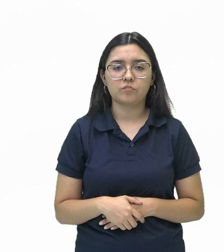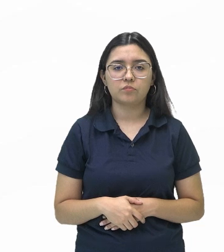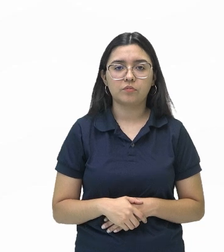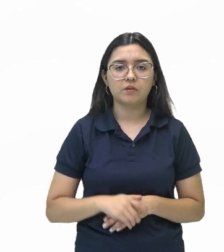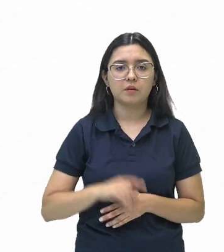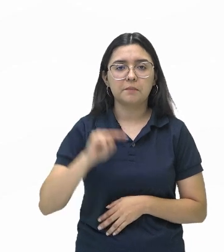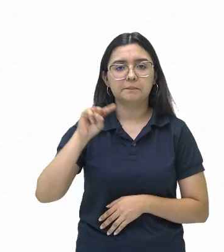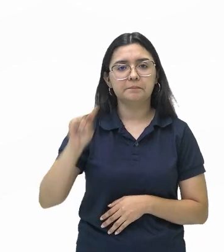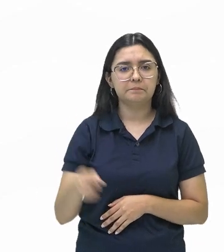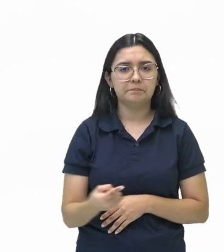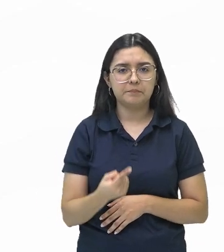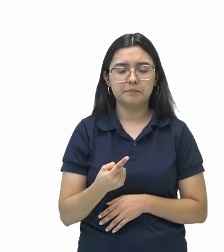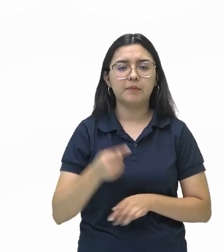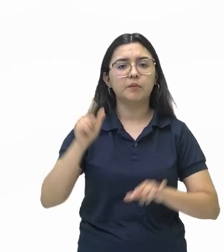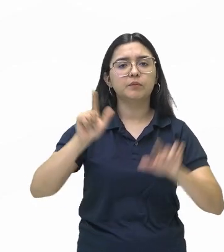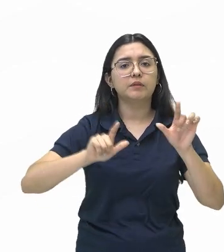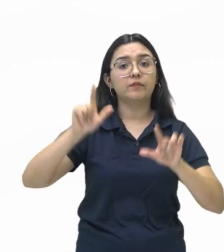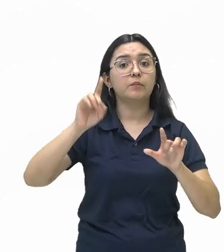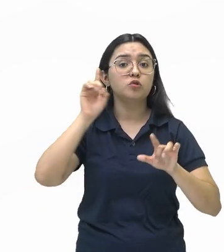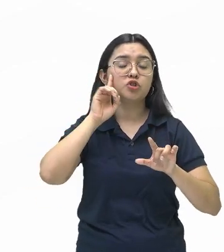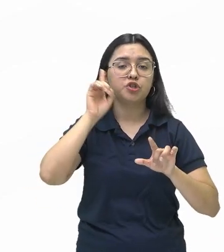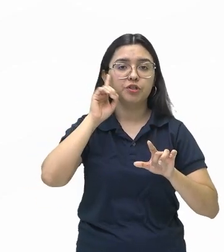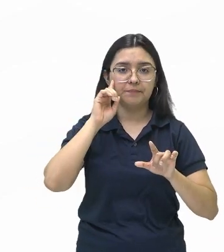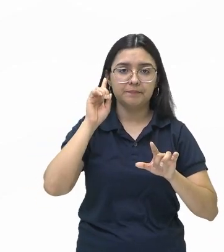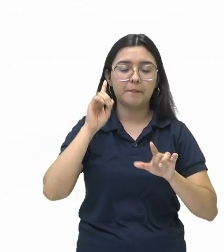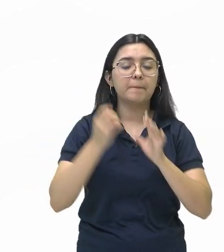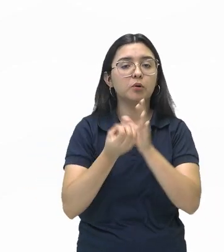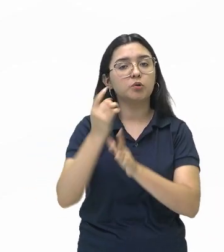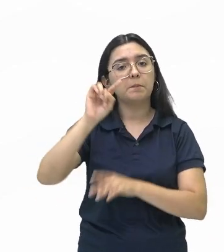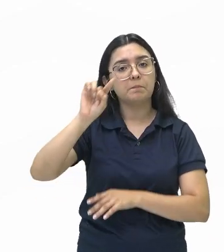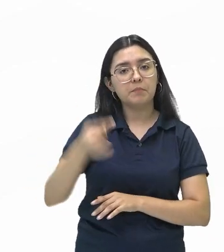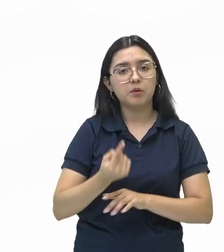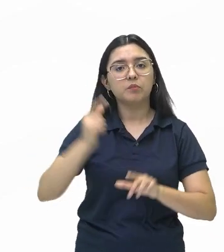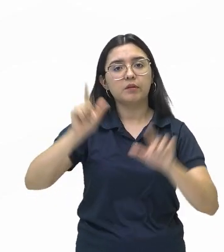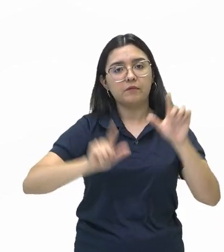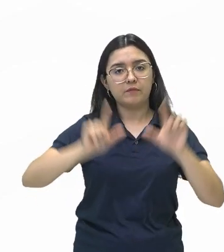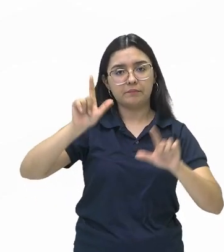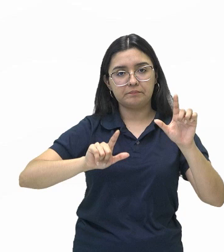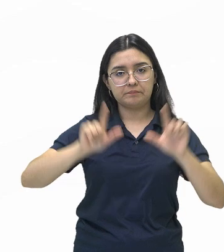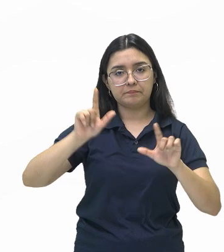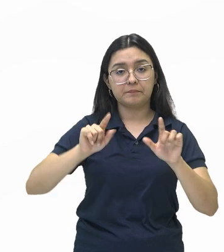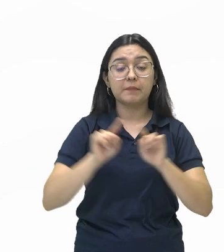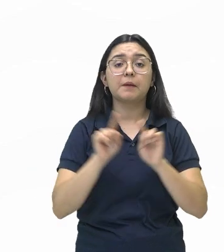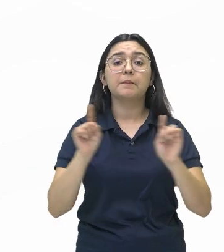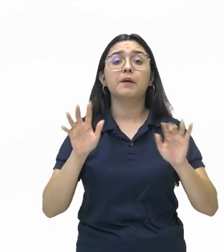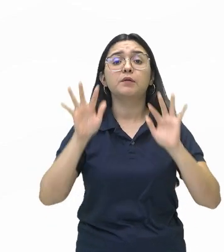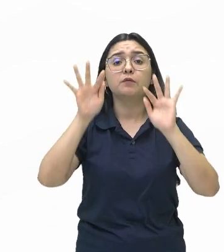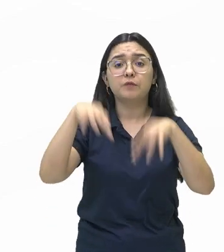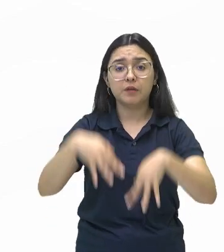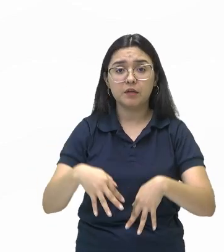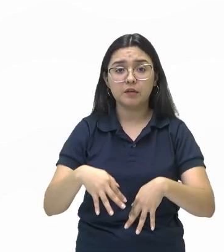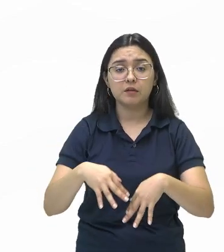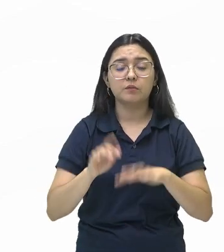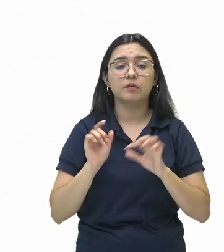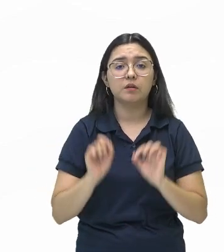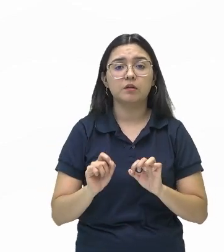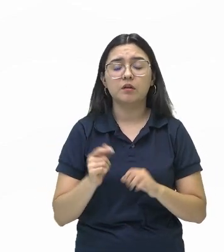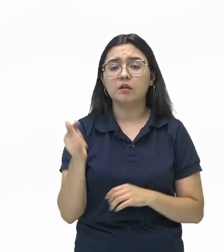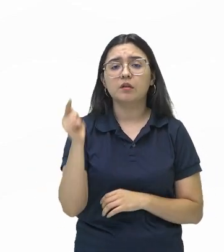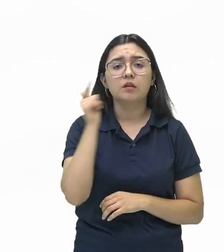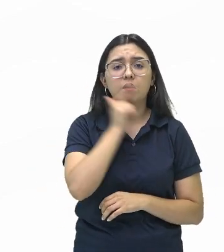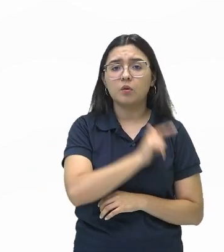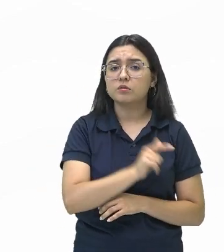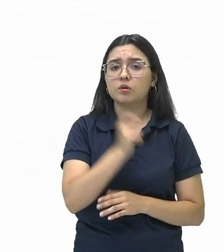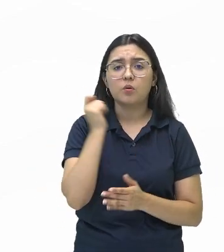1.000 aparelhos de TV por dia, né? Mas no final das contas, ele não